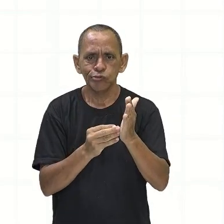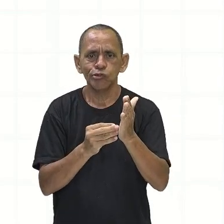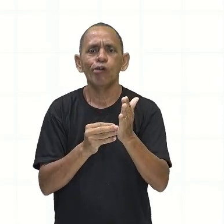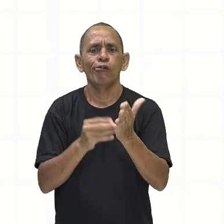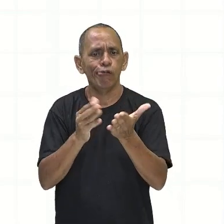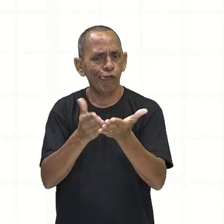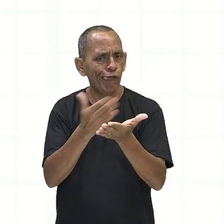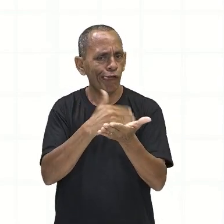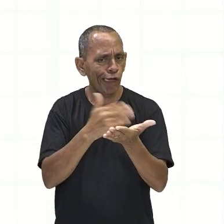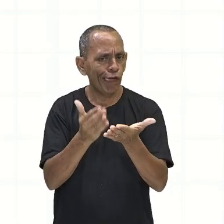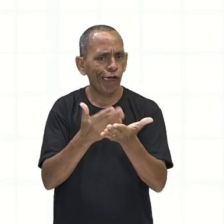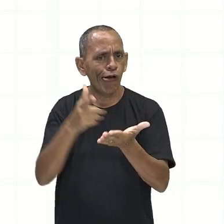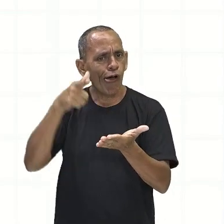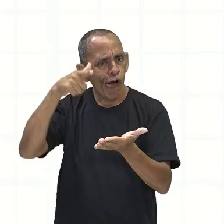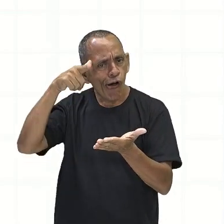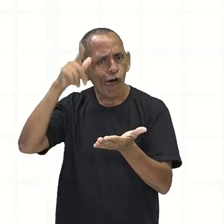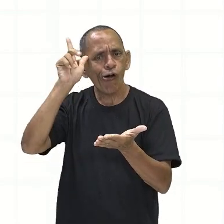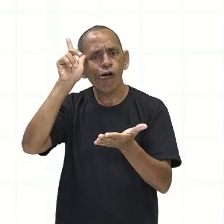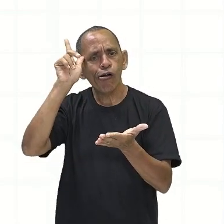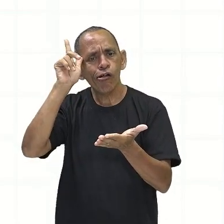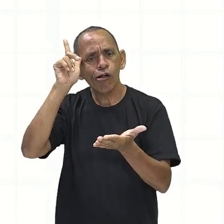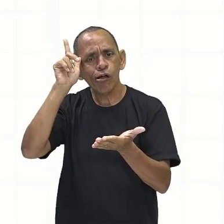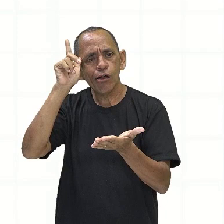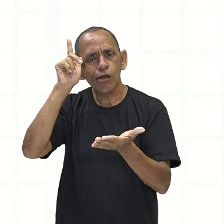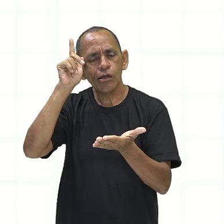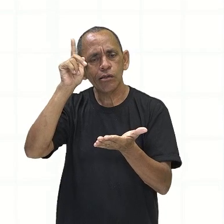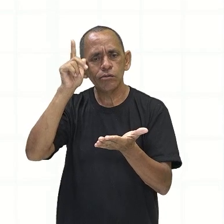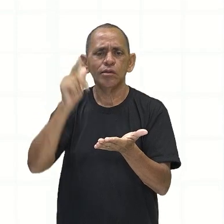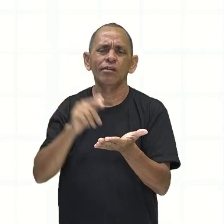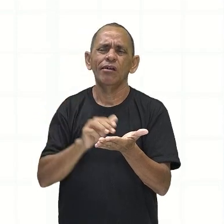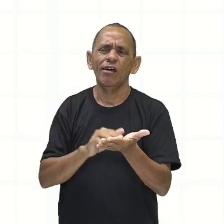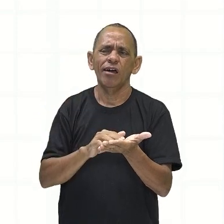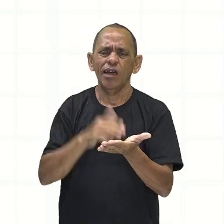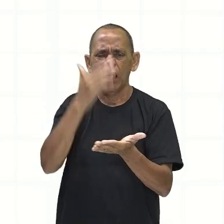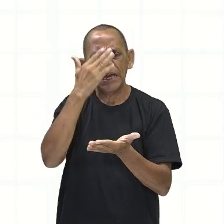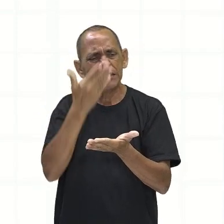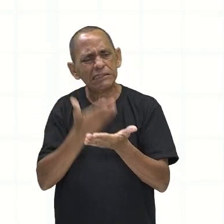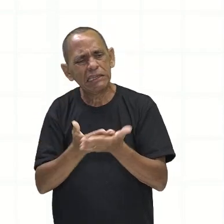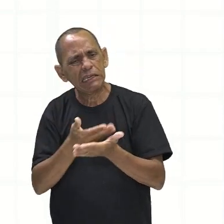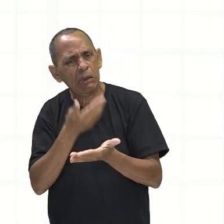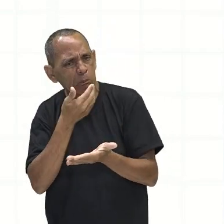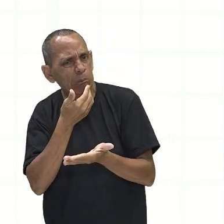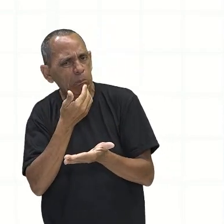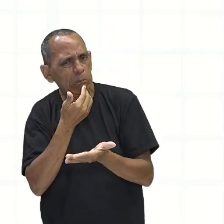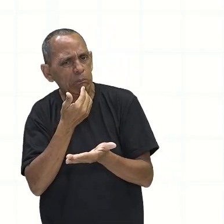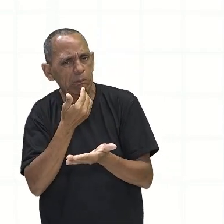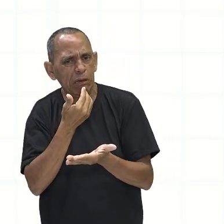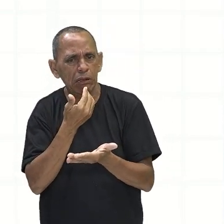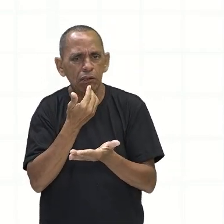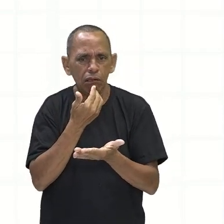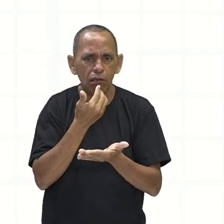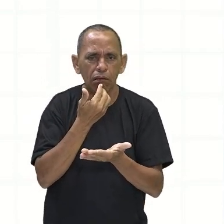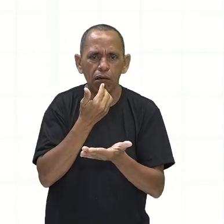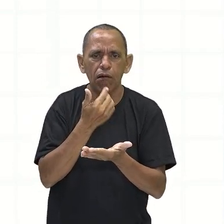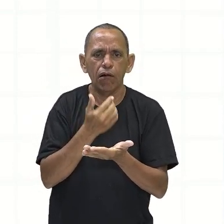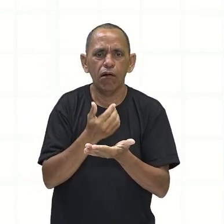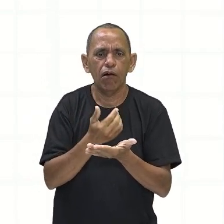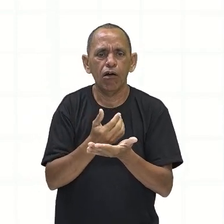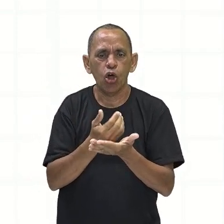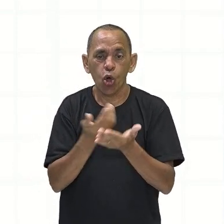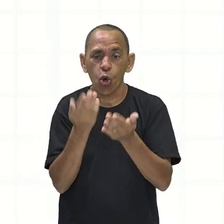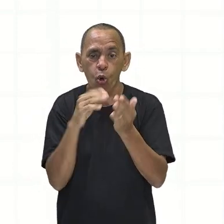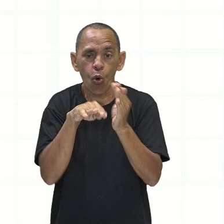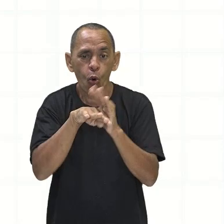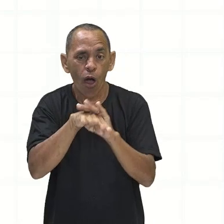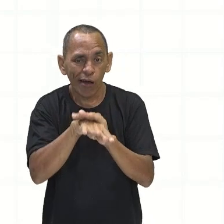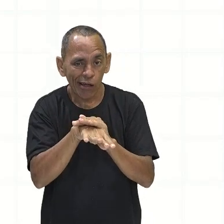caixa, pois é um livro raro. Olha só. Notaram como ficou cansativo? Né? Repetindo todo o tempo o